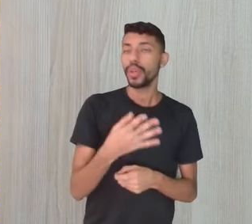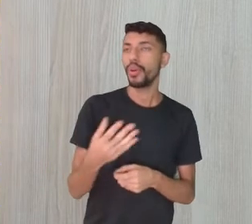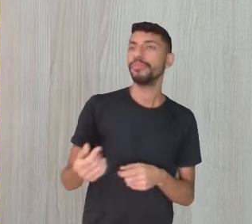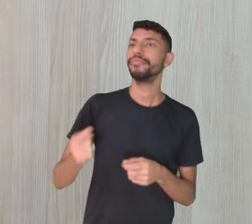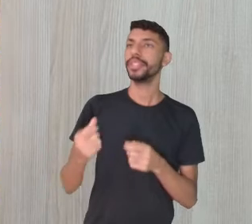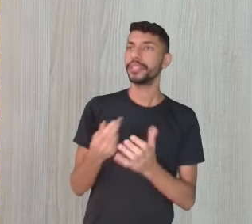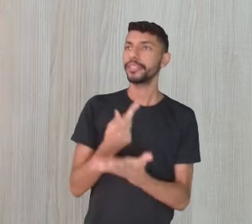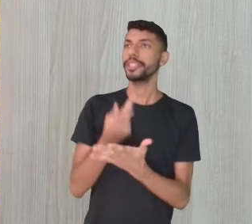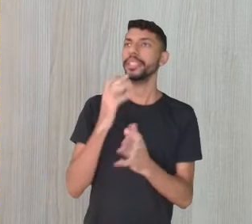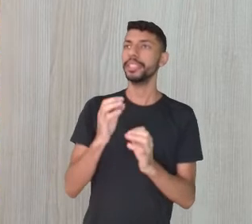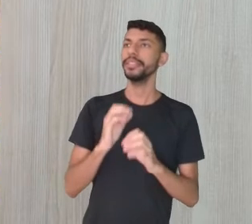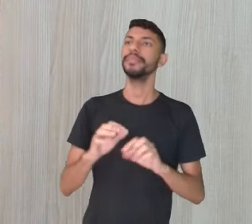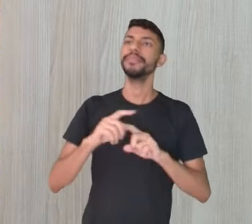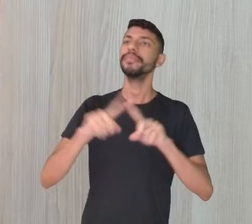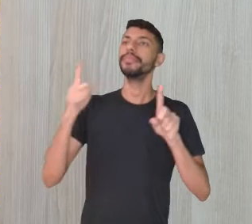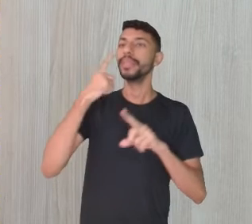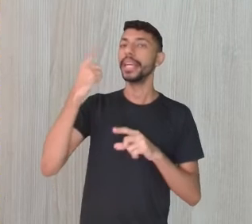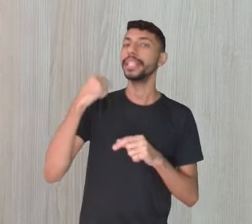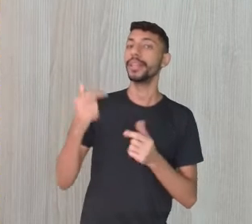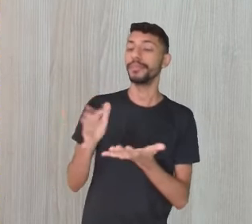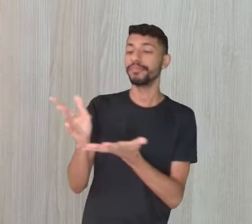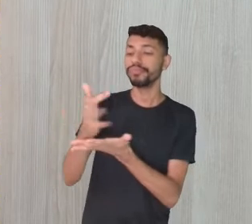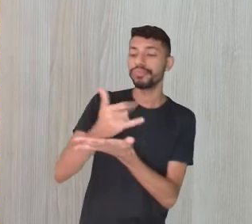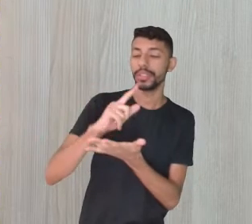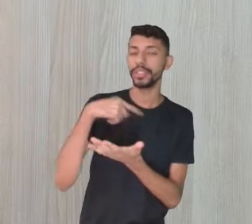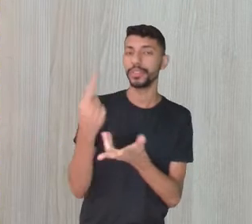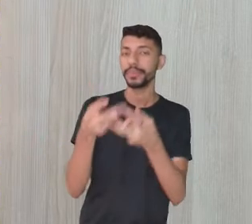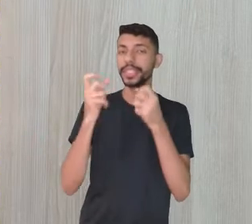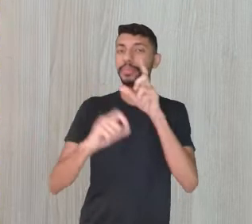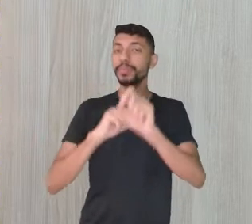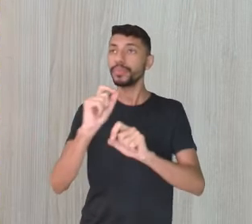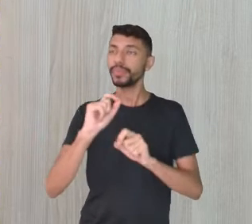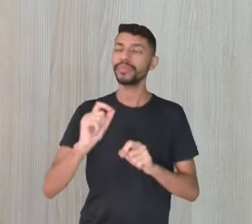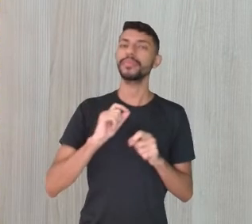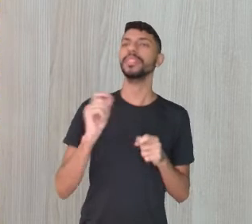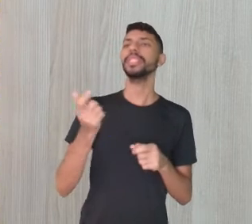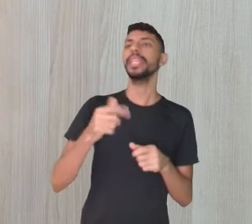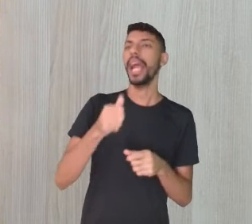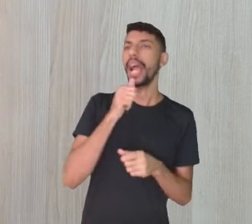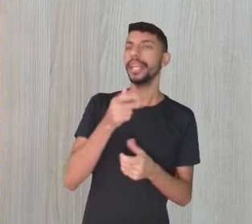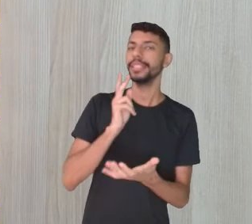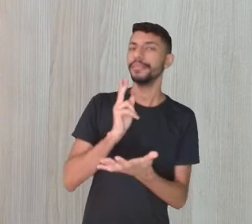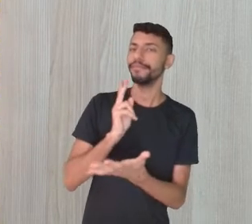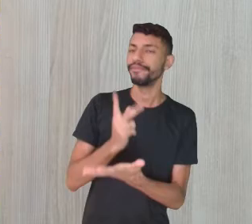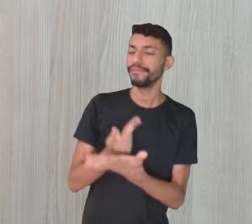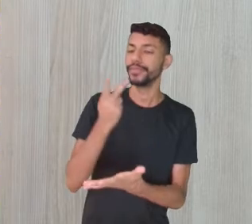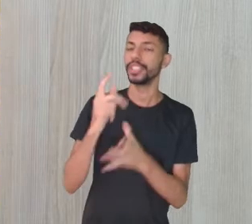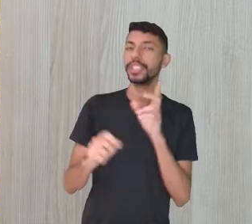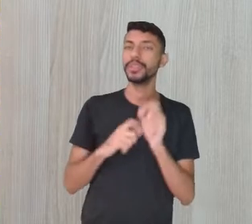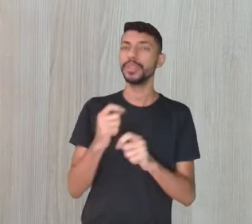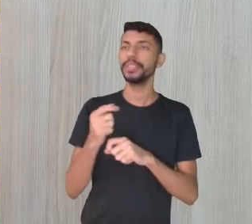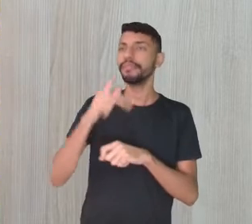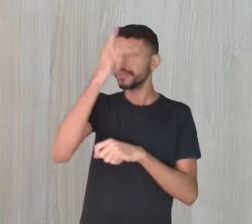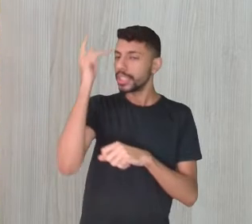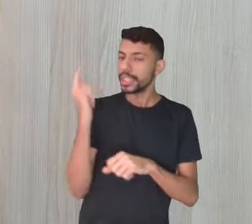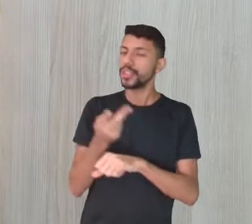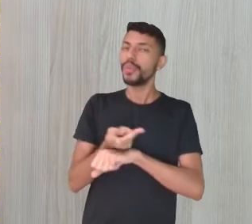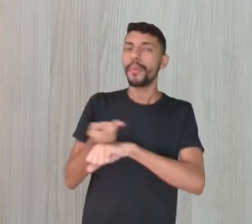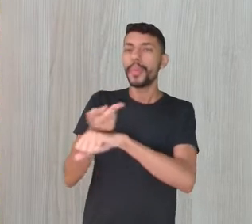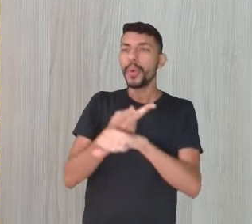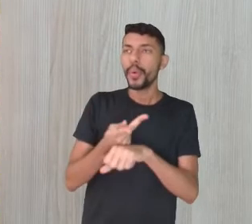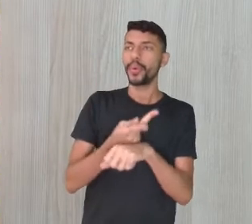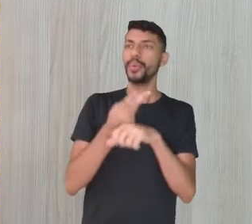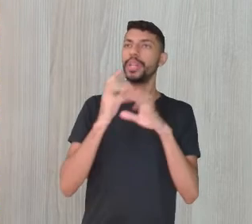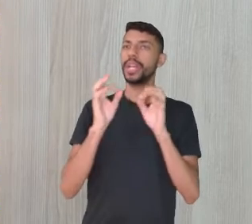forma leve, mas, segundo dados, percebemos que ainda está acontecendo mortes, ainda pessoas procurando os postos de saúde,